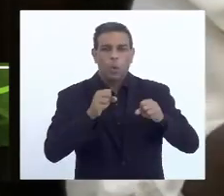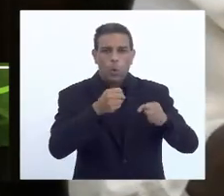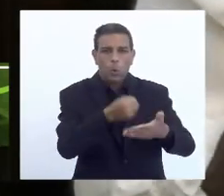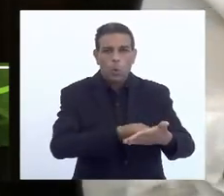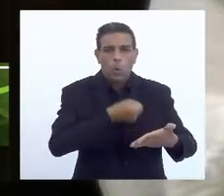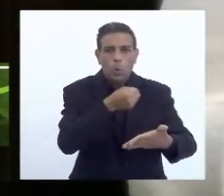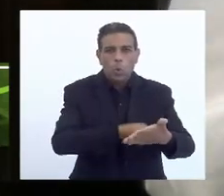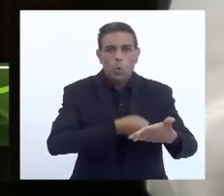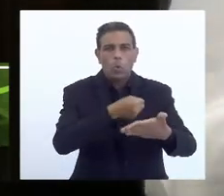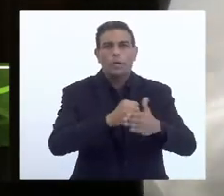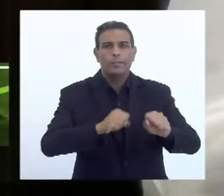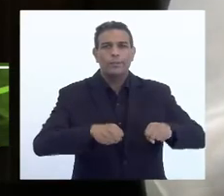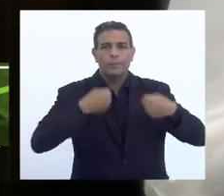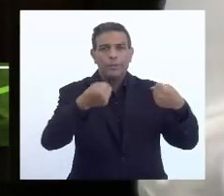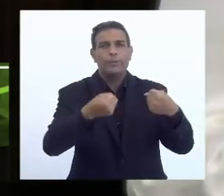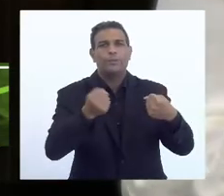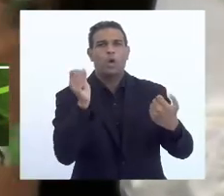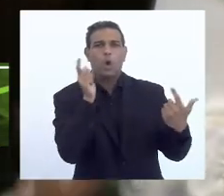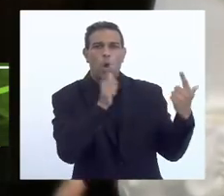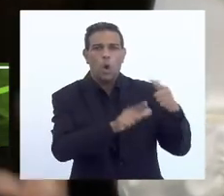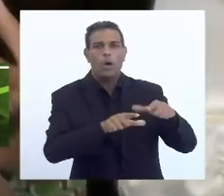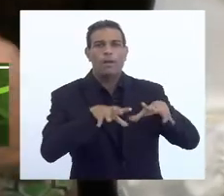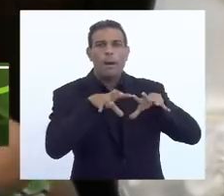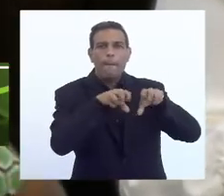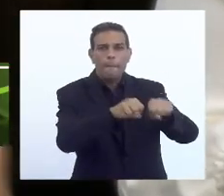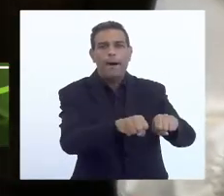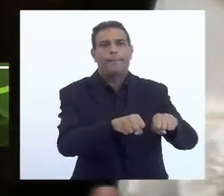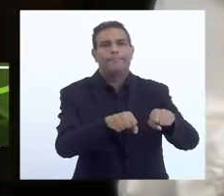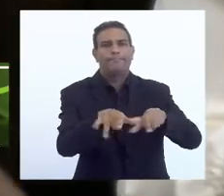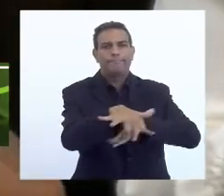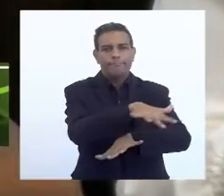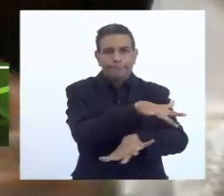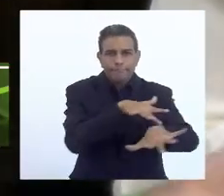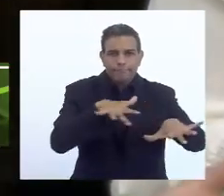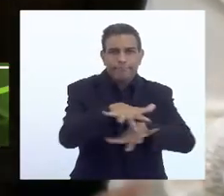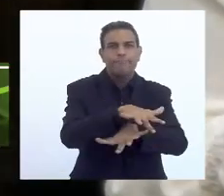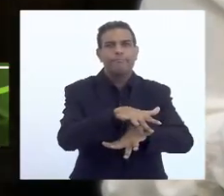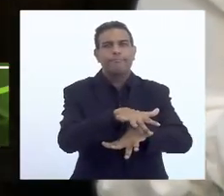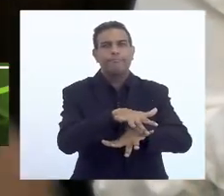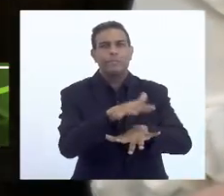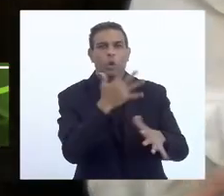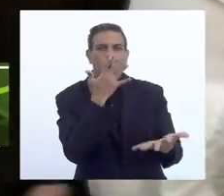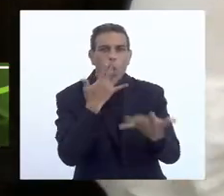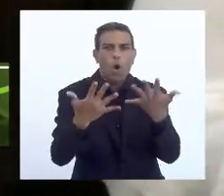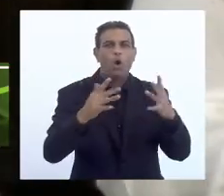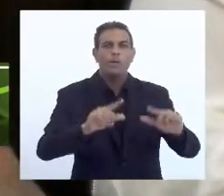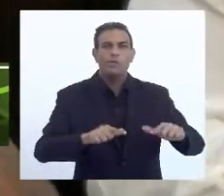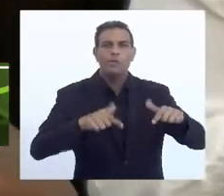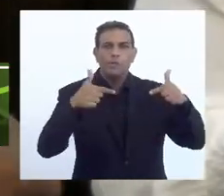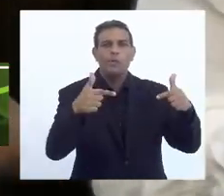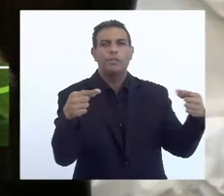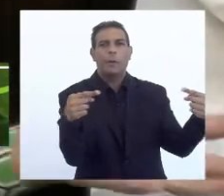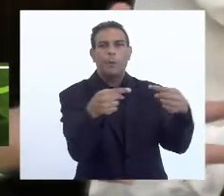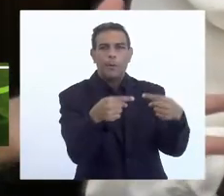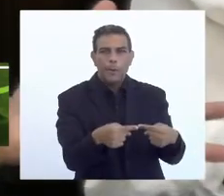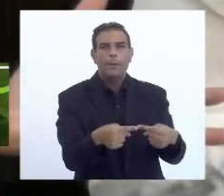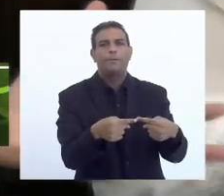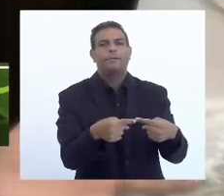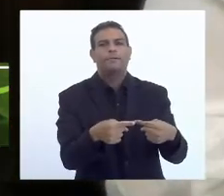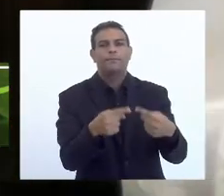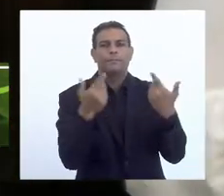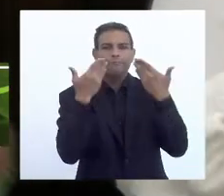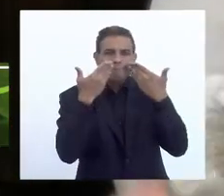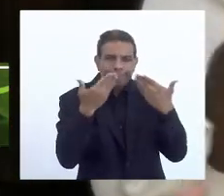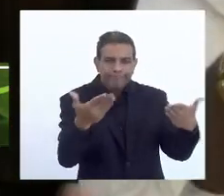em frente, aquilombar os espaços, ocupar os espaços com nossas cores, nossas filhas, nossos peitos,